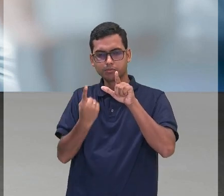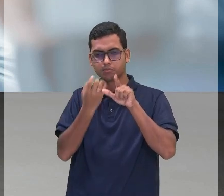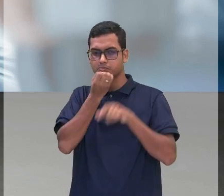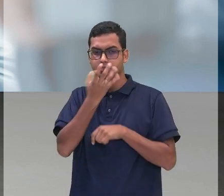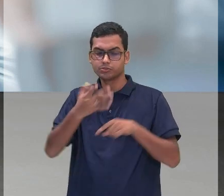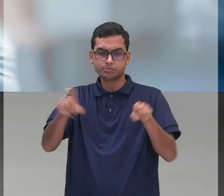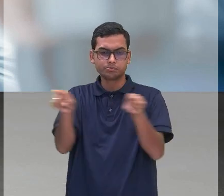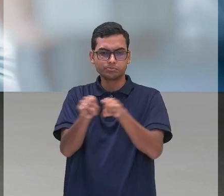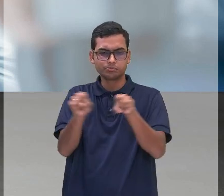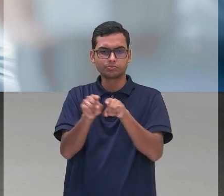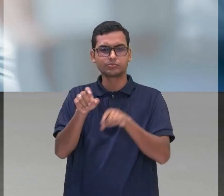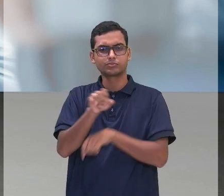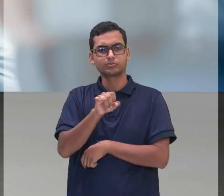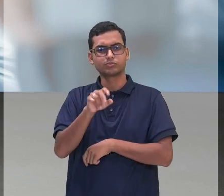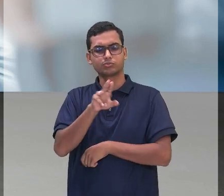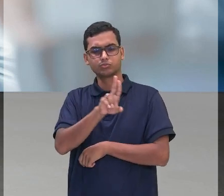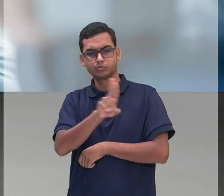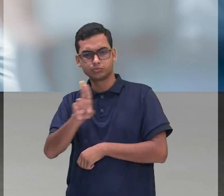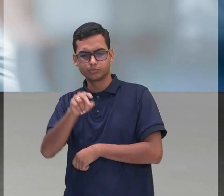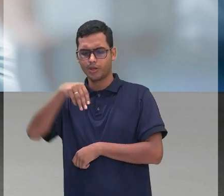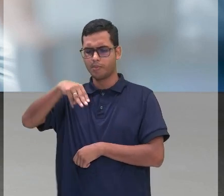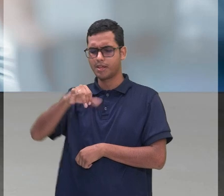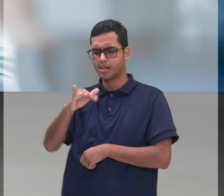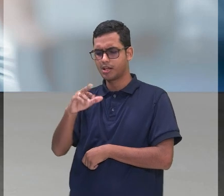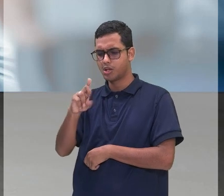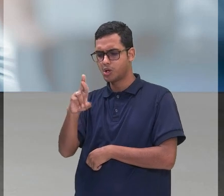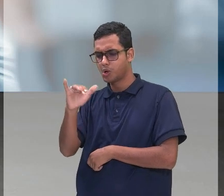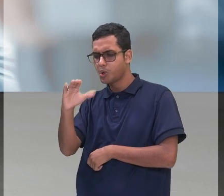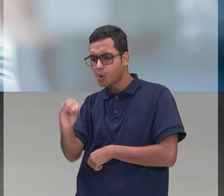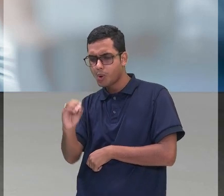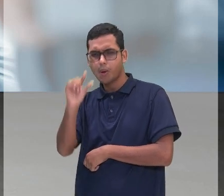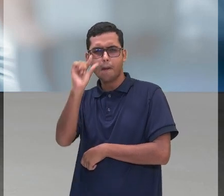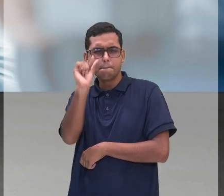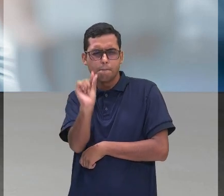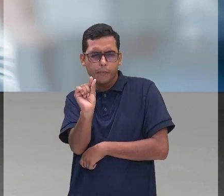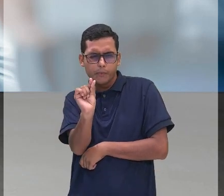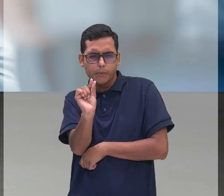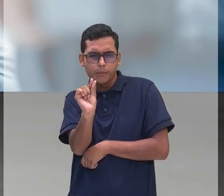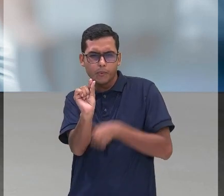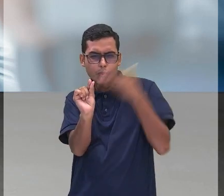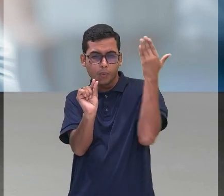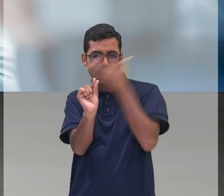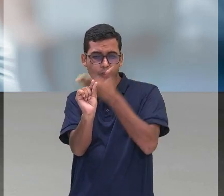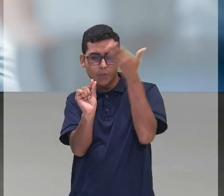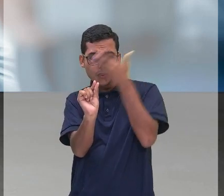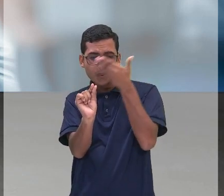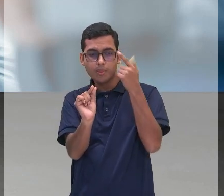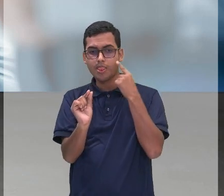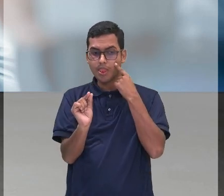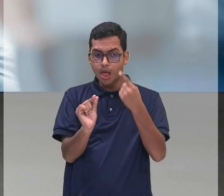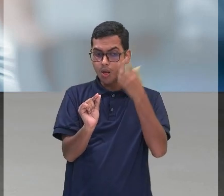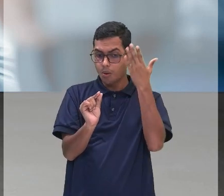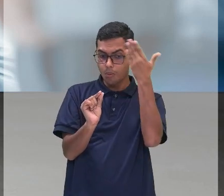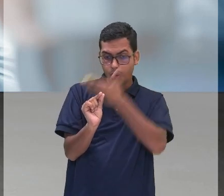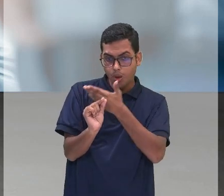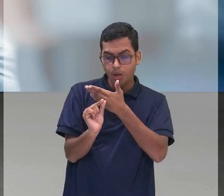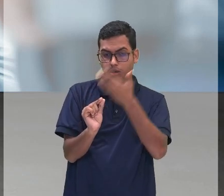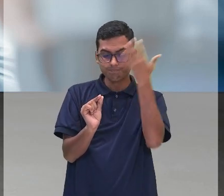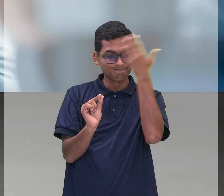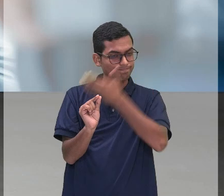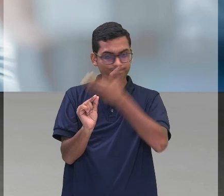o próprio nome já diz, são organismos que são micro, são tão pequenininhos que a gente não consegue observar a olho